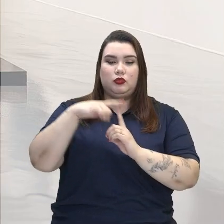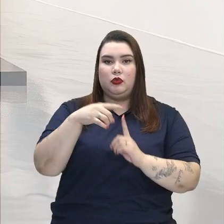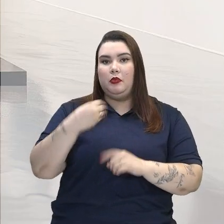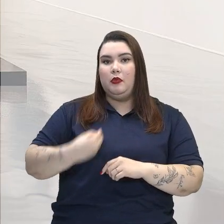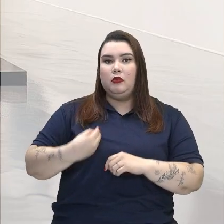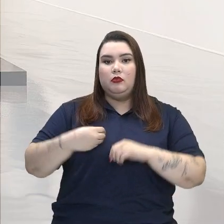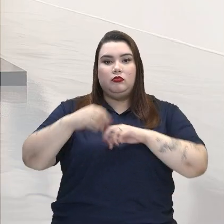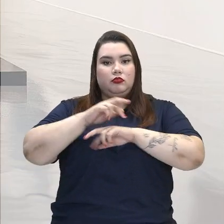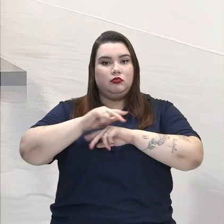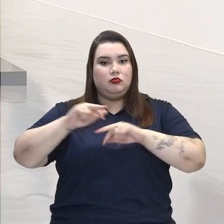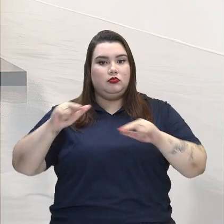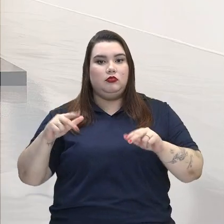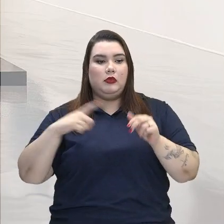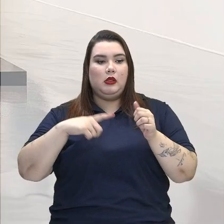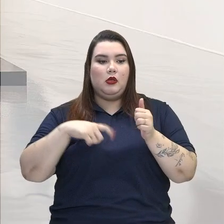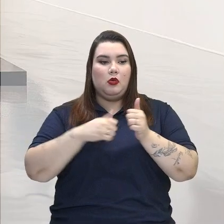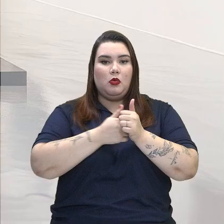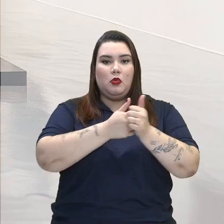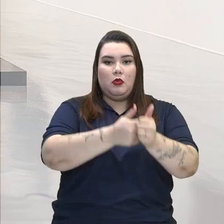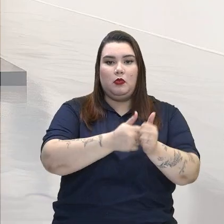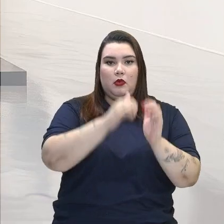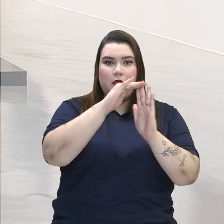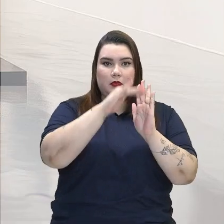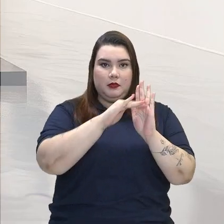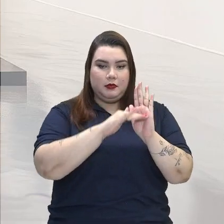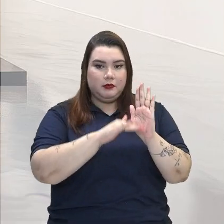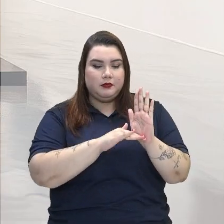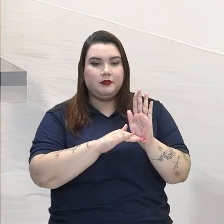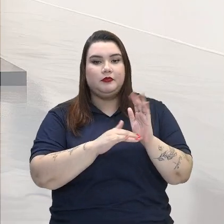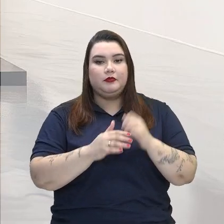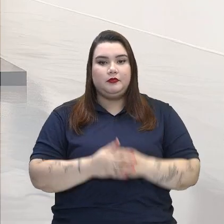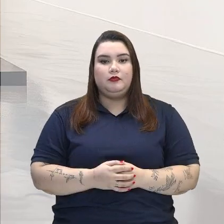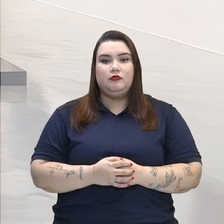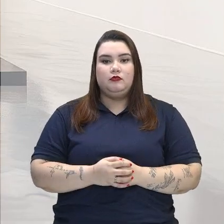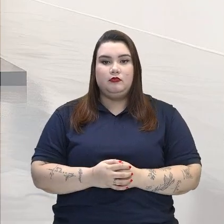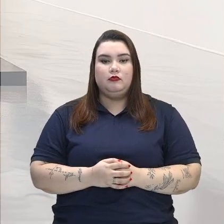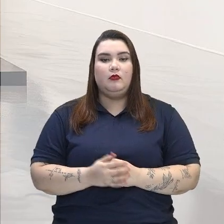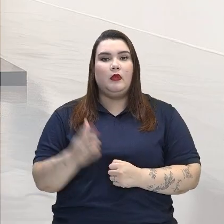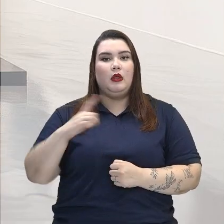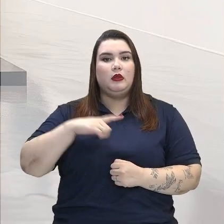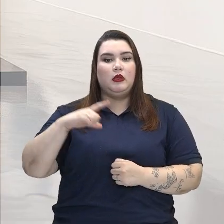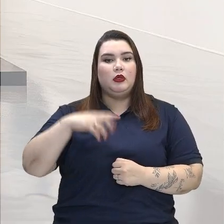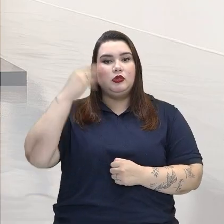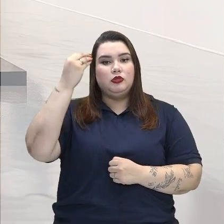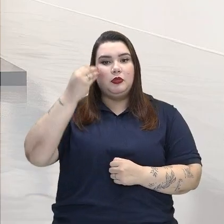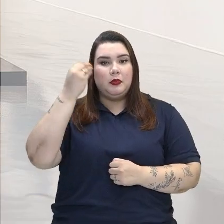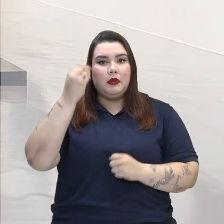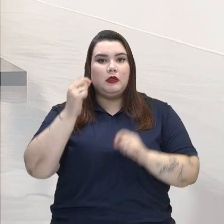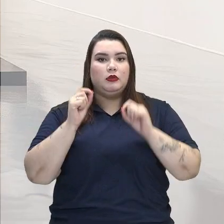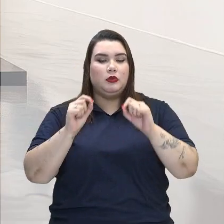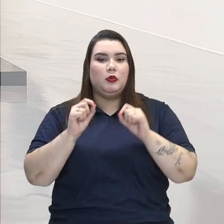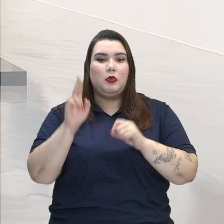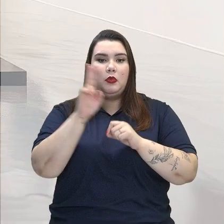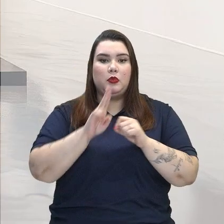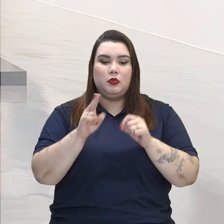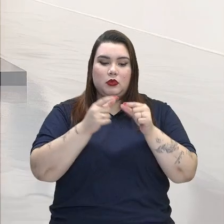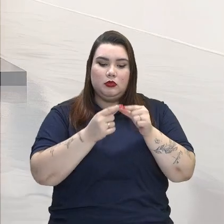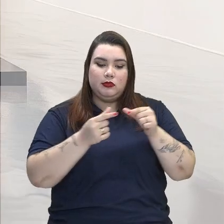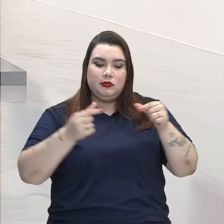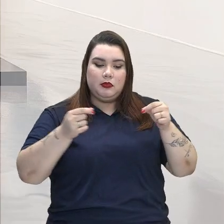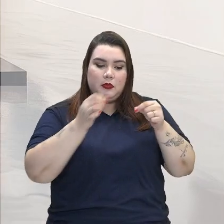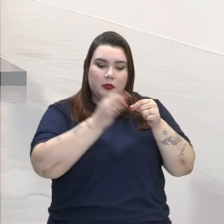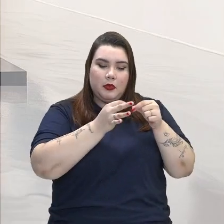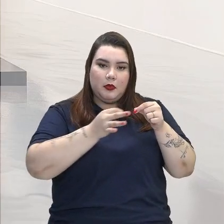vivos que seguem essas leis por ele. Ele realizou experimentos com ervilhas da